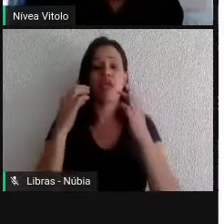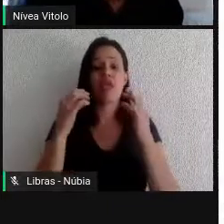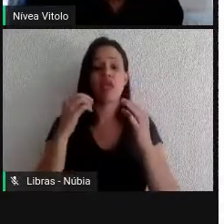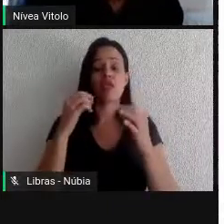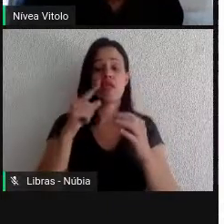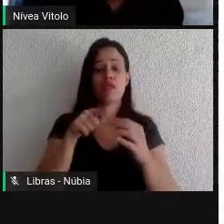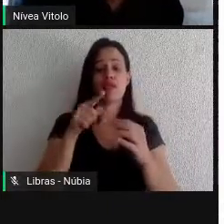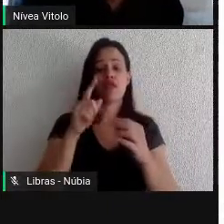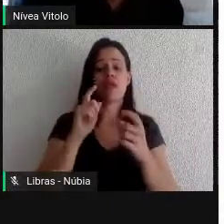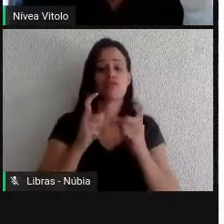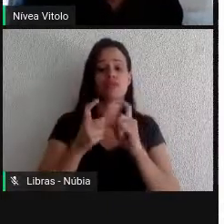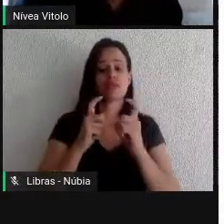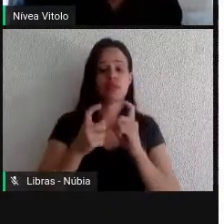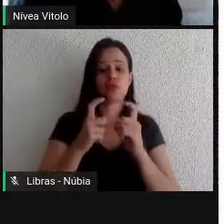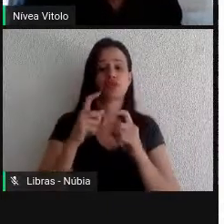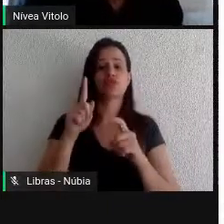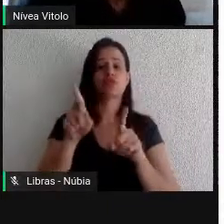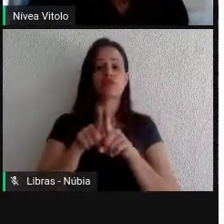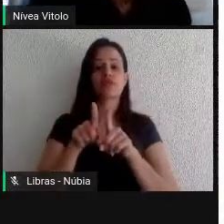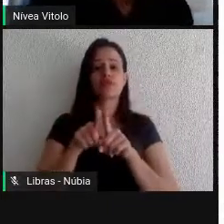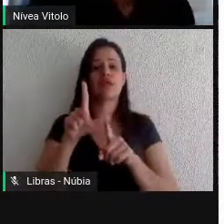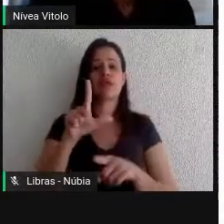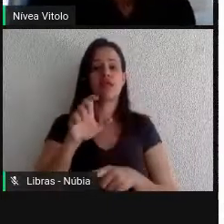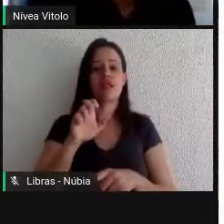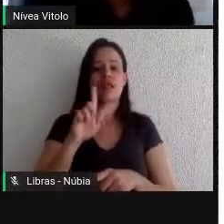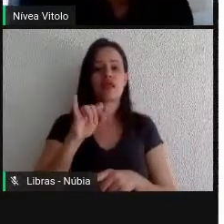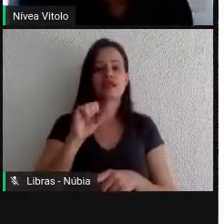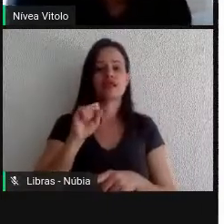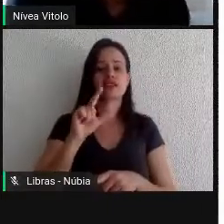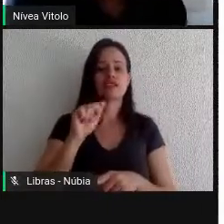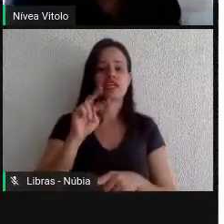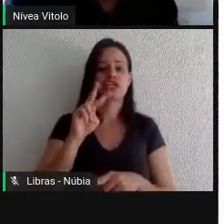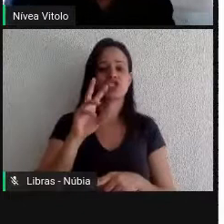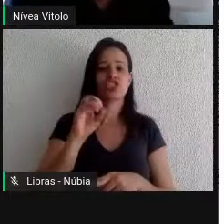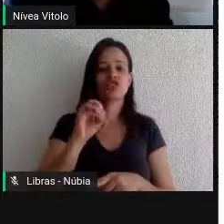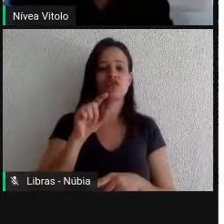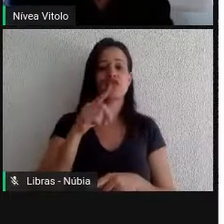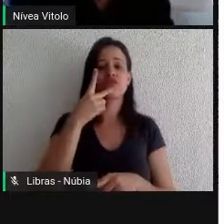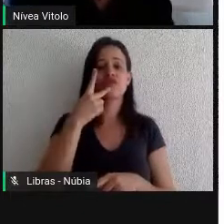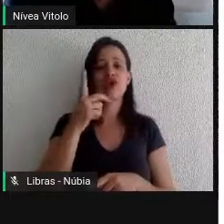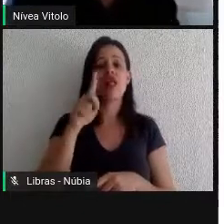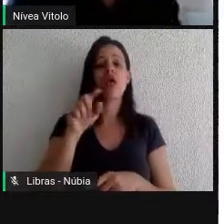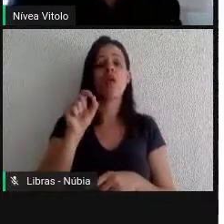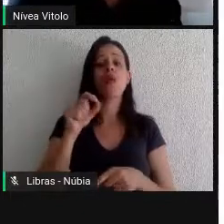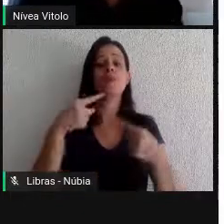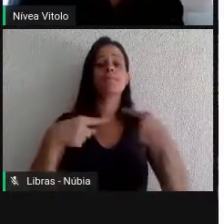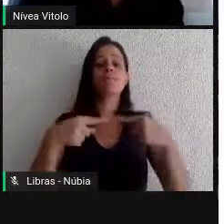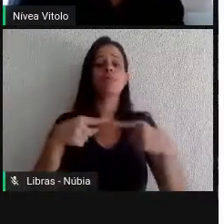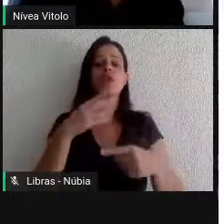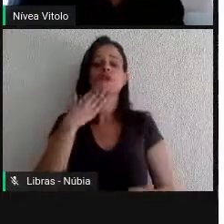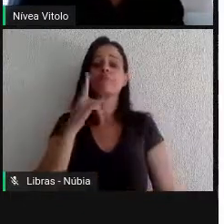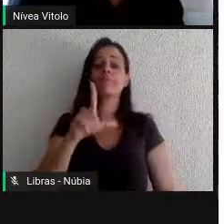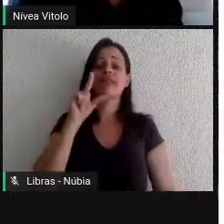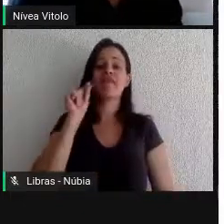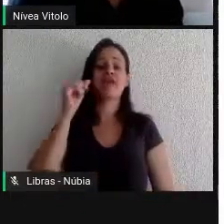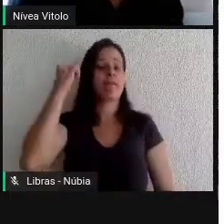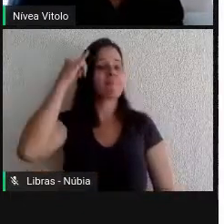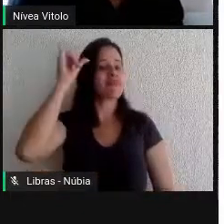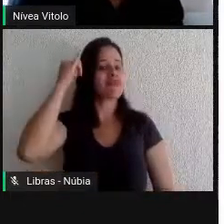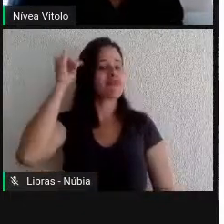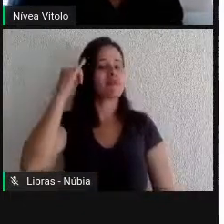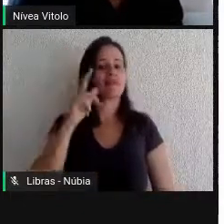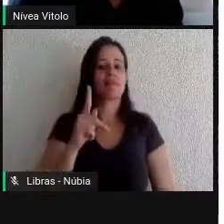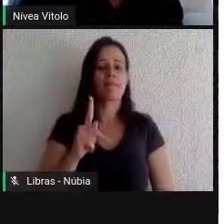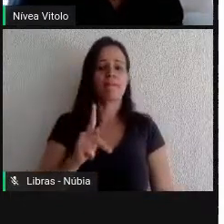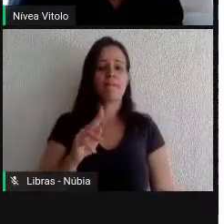poder legislativo, eles tiveram uma preferência por políticas preventivas, tá? A gente